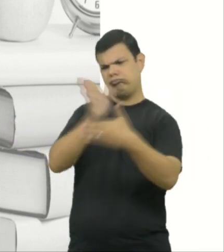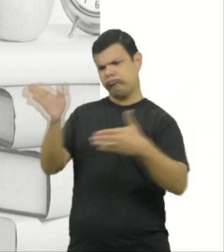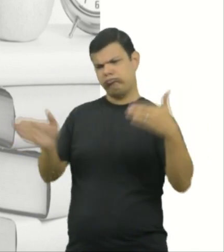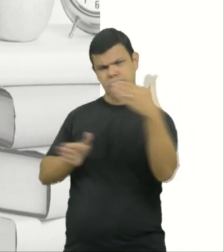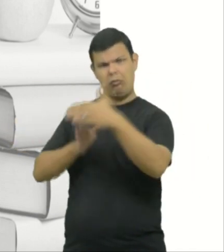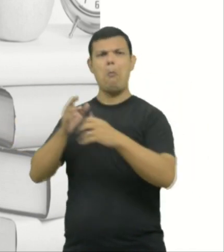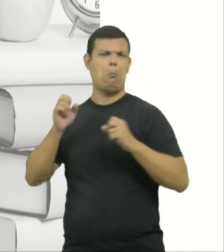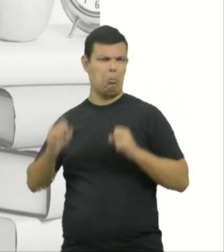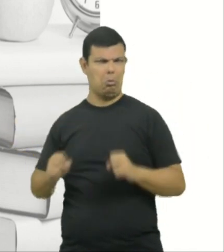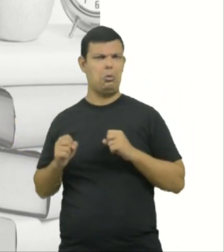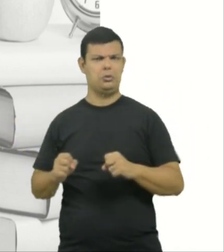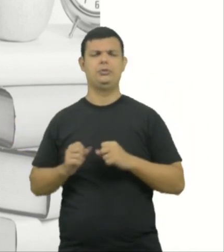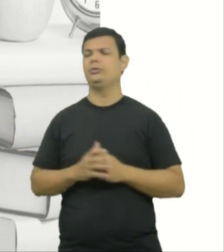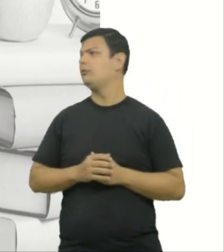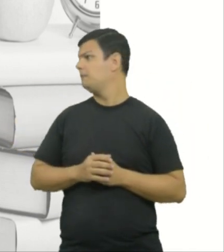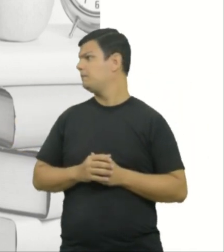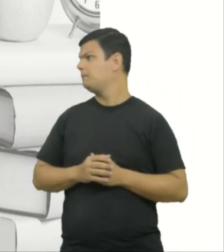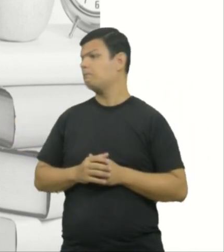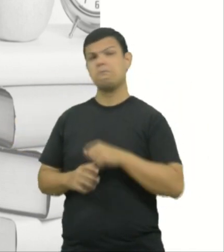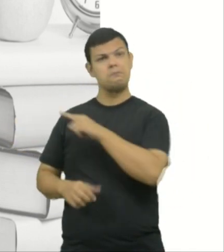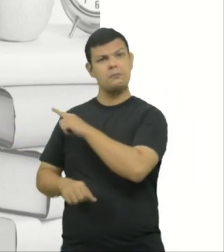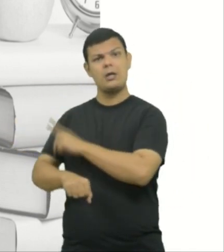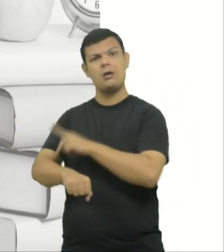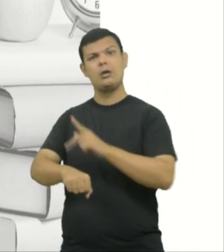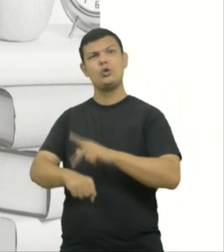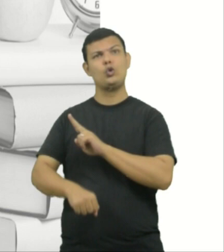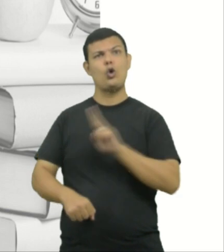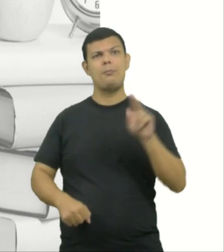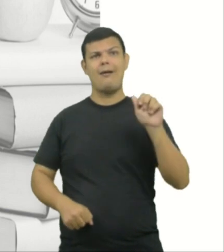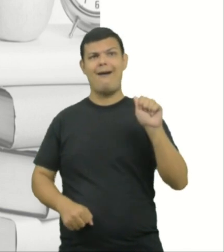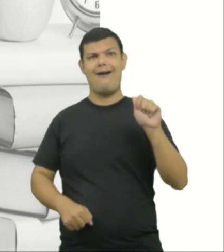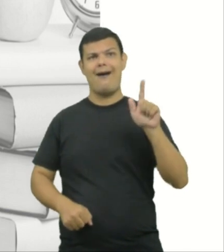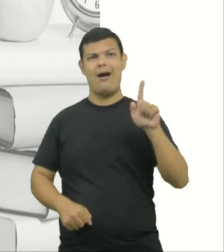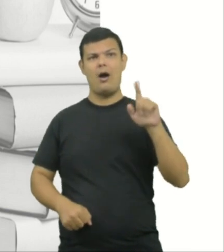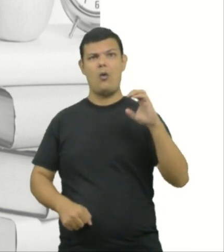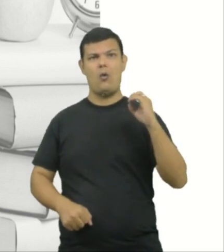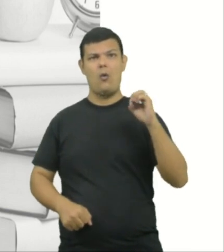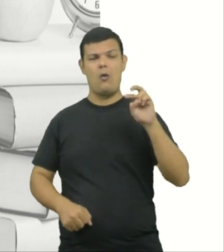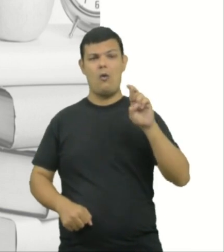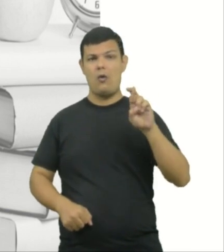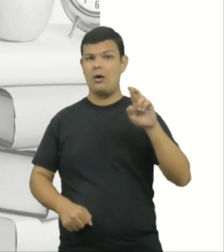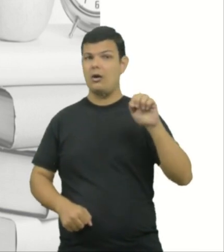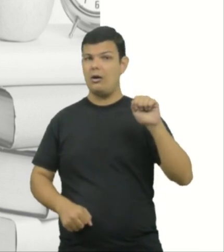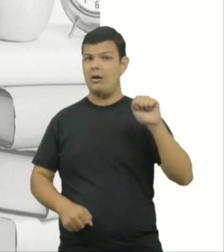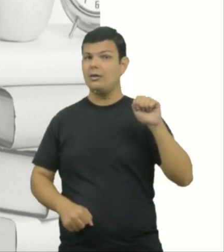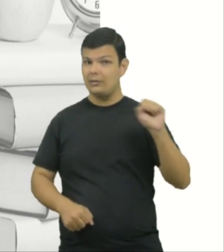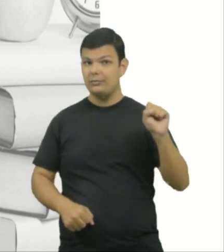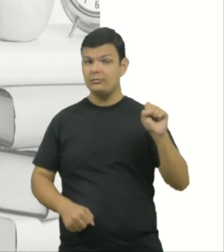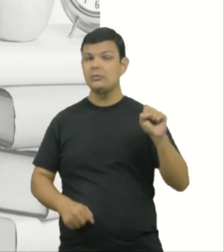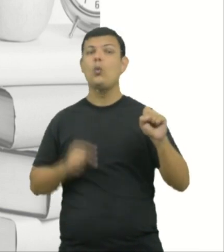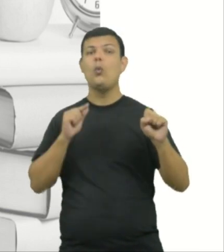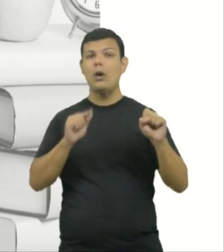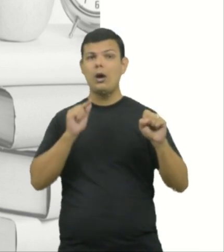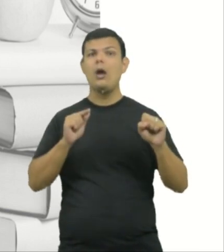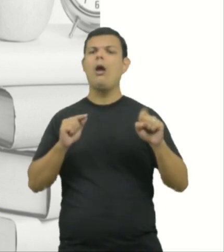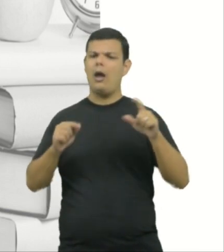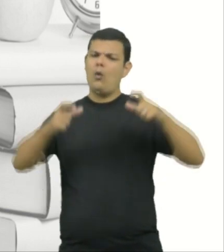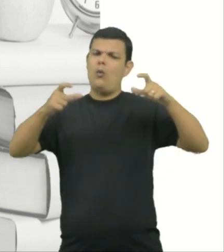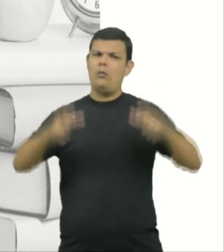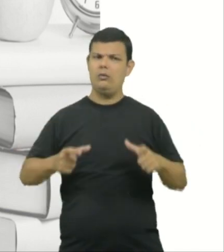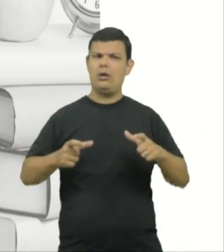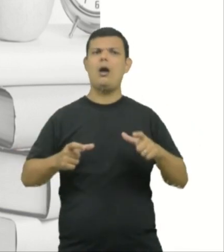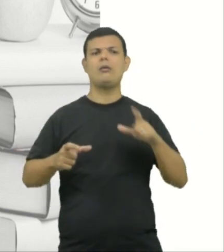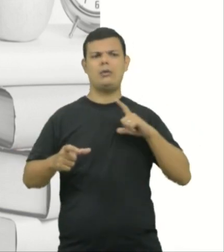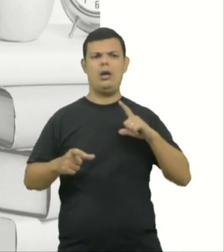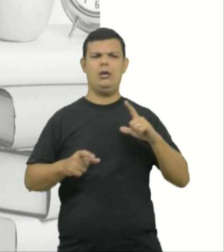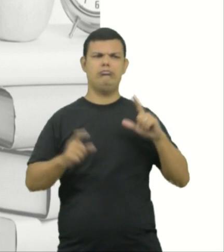participar, tá? Essas praças eram chamadas de ágoras, tá? Ágoras, que era o local onde aconteciam